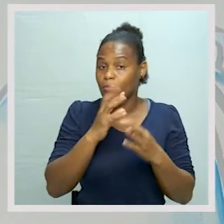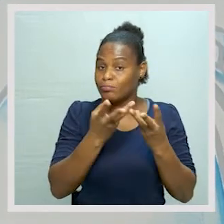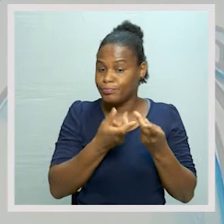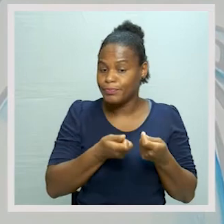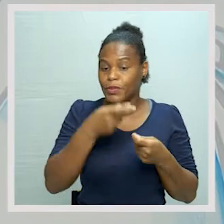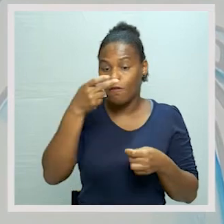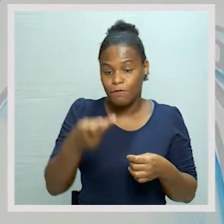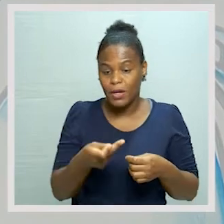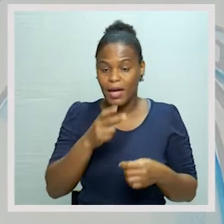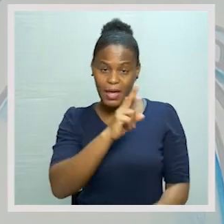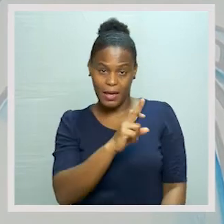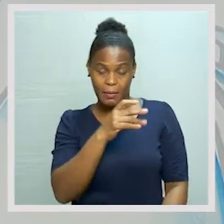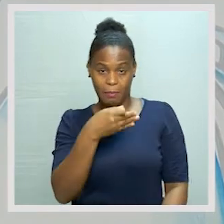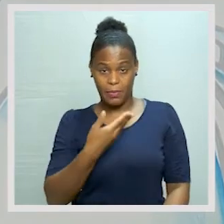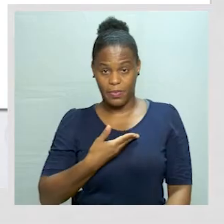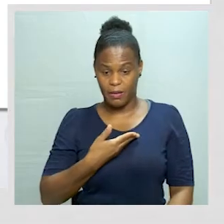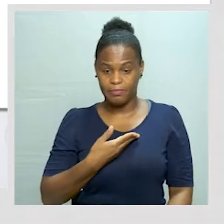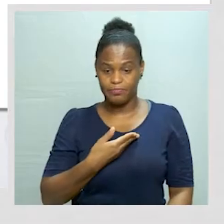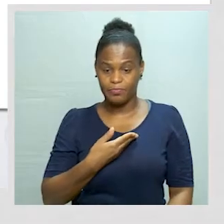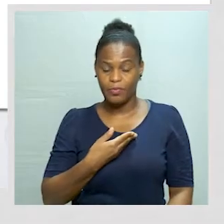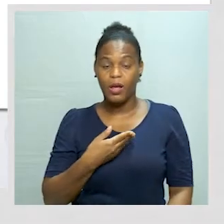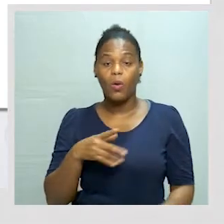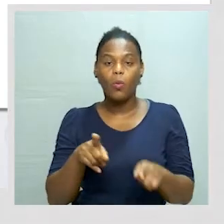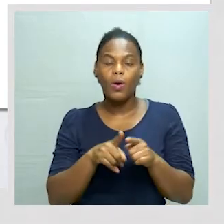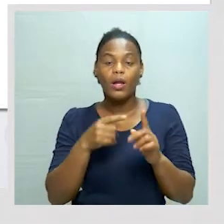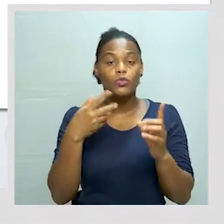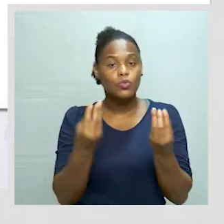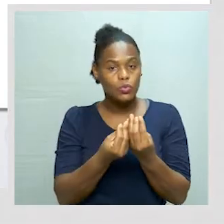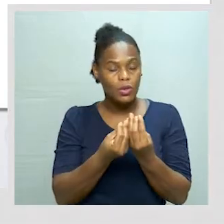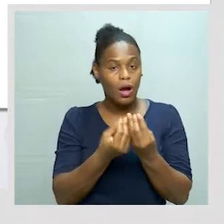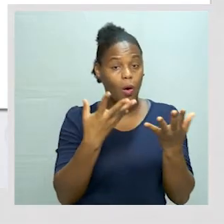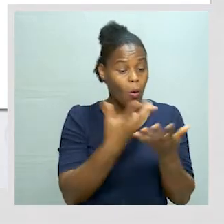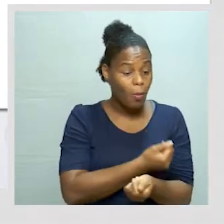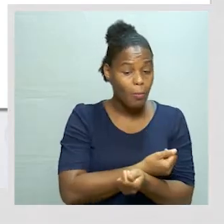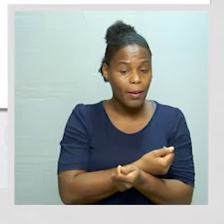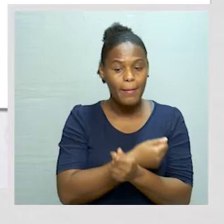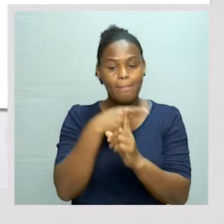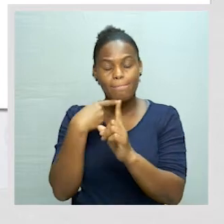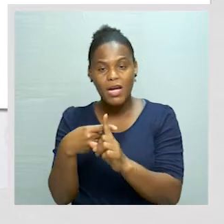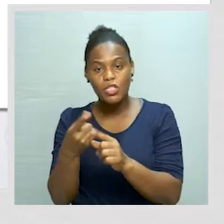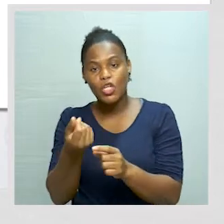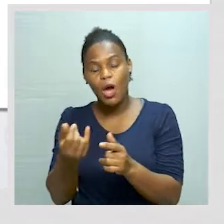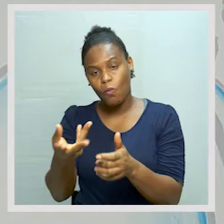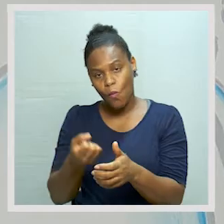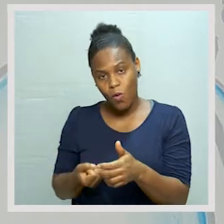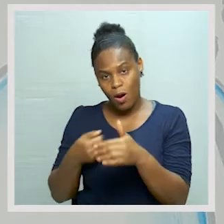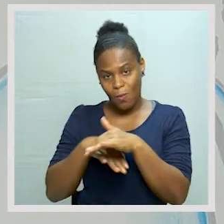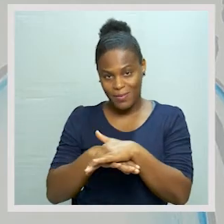Ficando assim que o rendimento pessoal disponível é a soma do consumo mais a poupança.